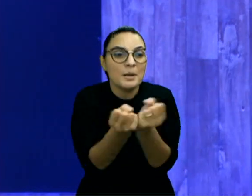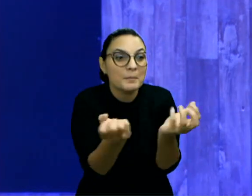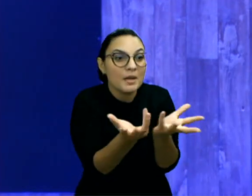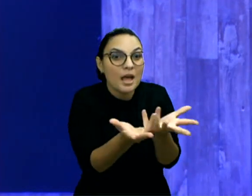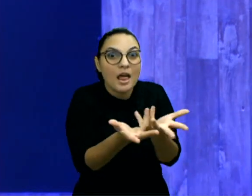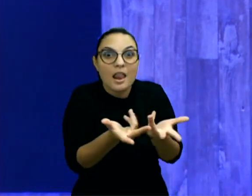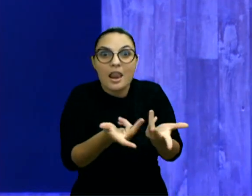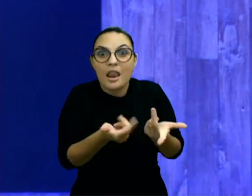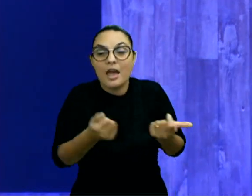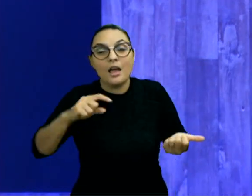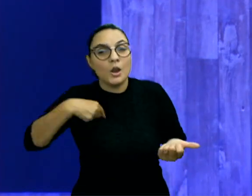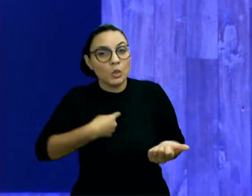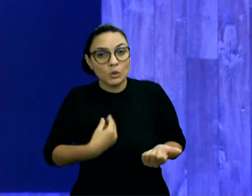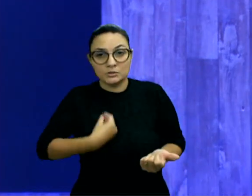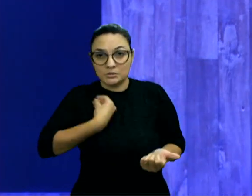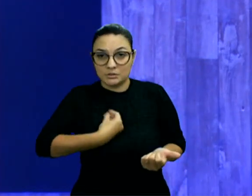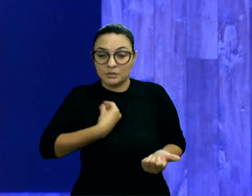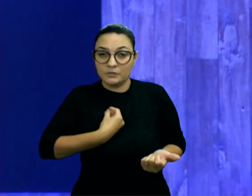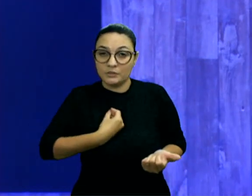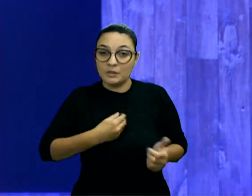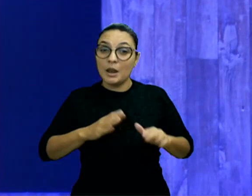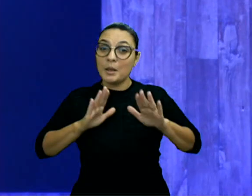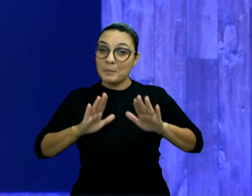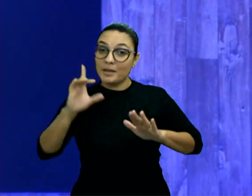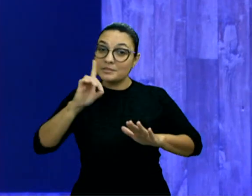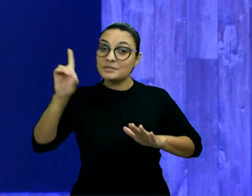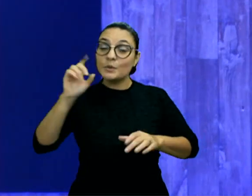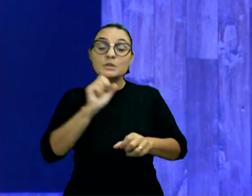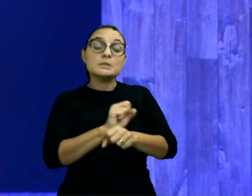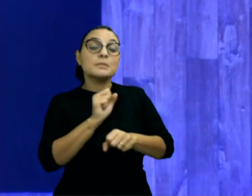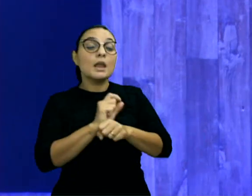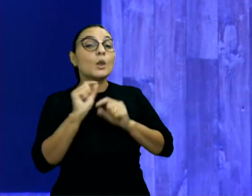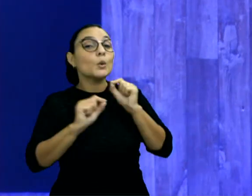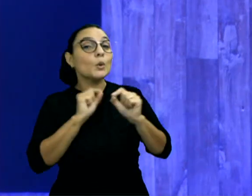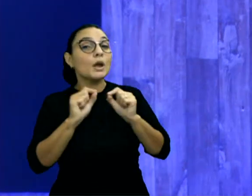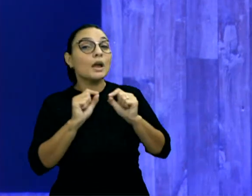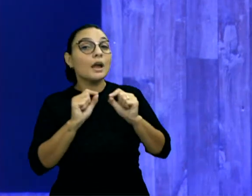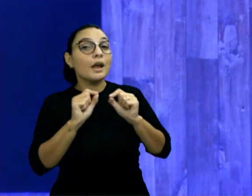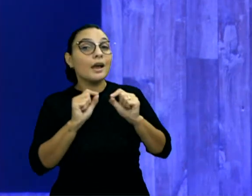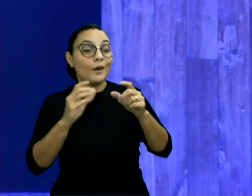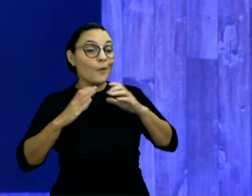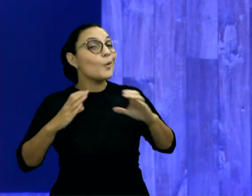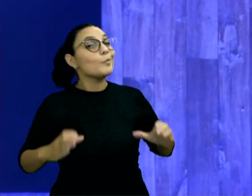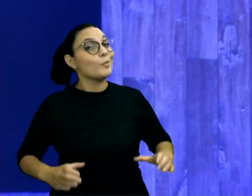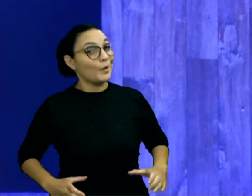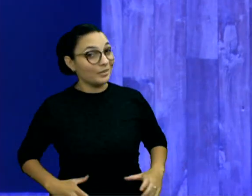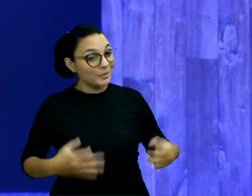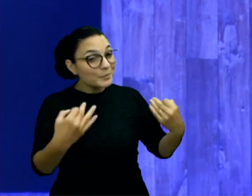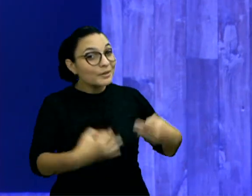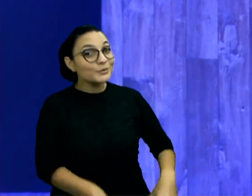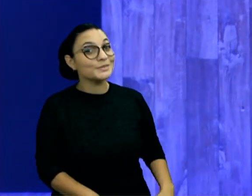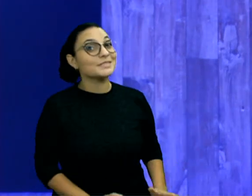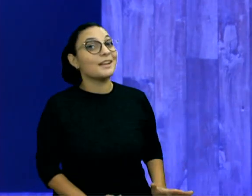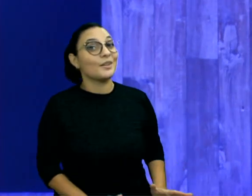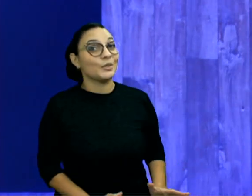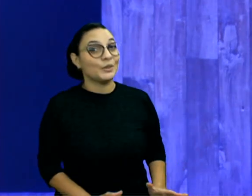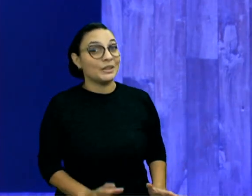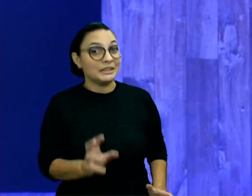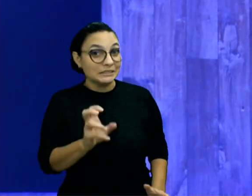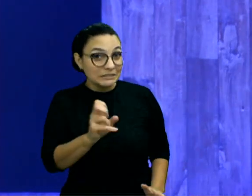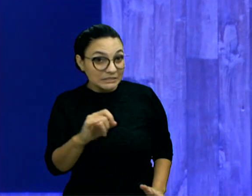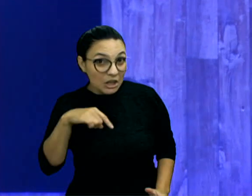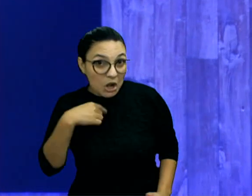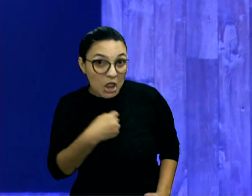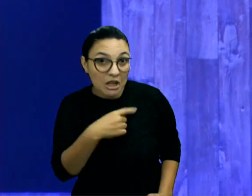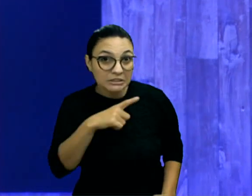terra, ele não tem problema nenhum, mas ele espera primeiro uma posição nossa, ele espera primeiro uma atitude nossa, ele